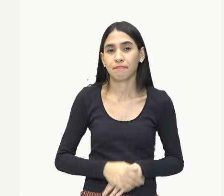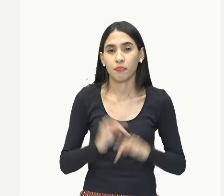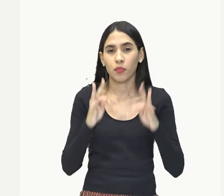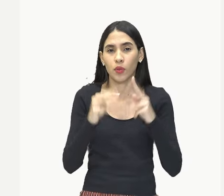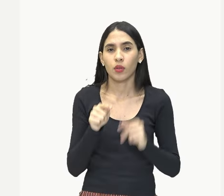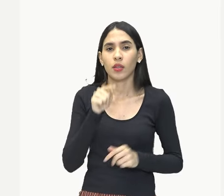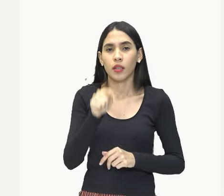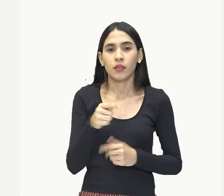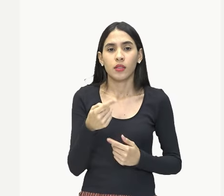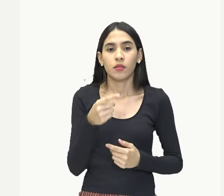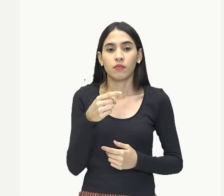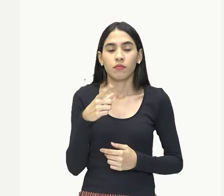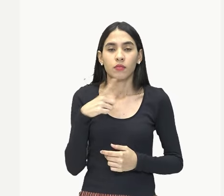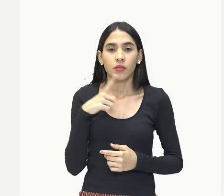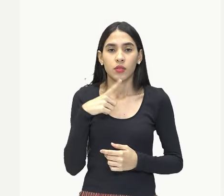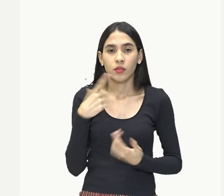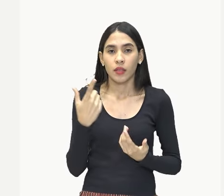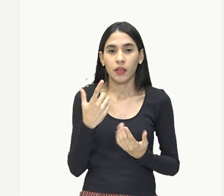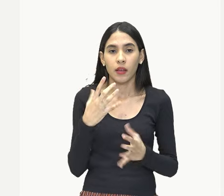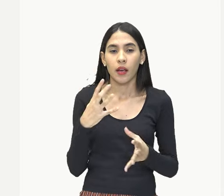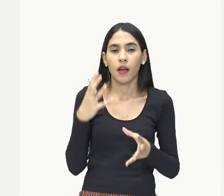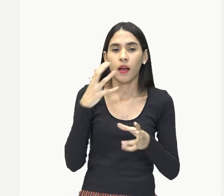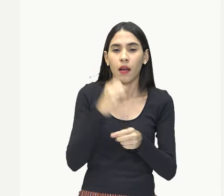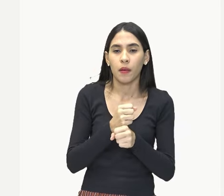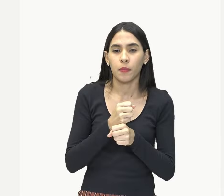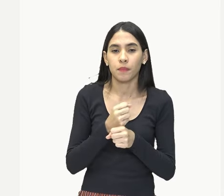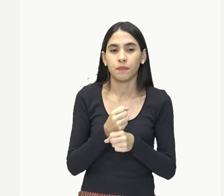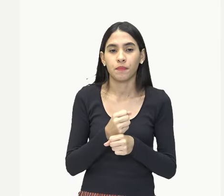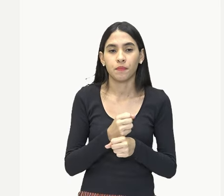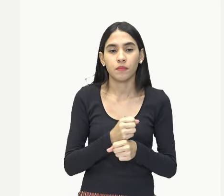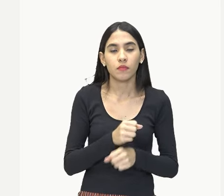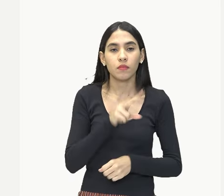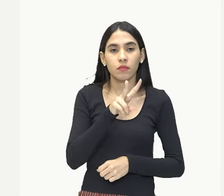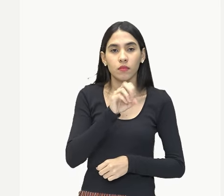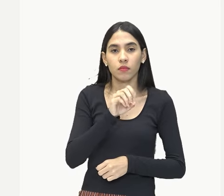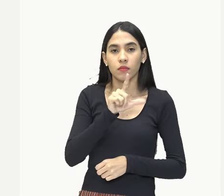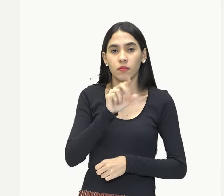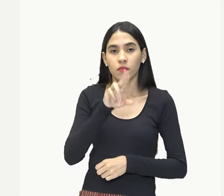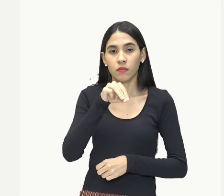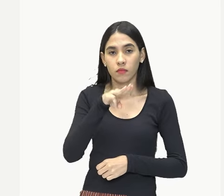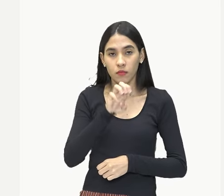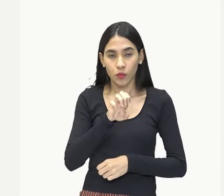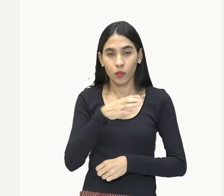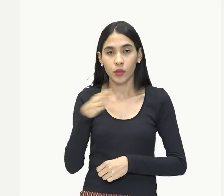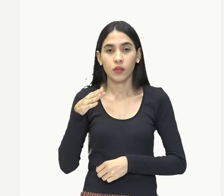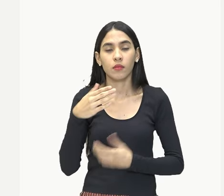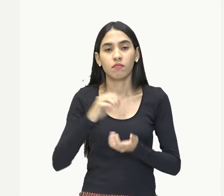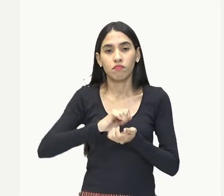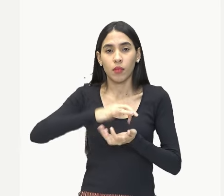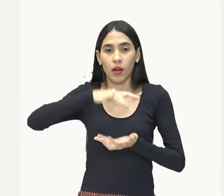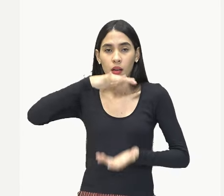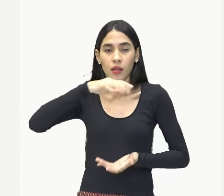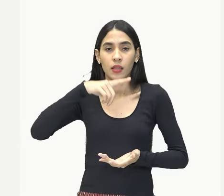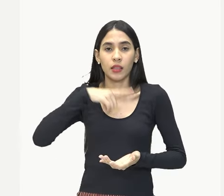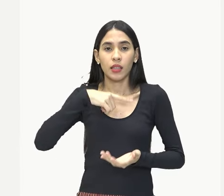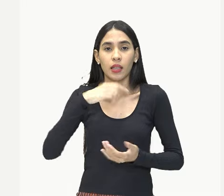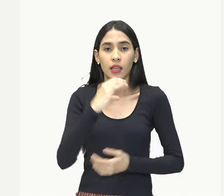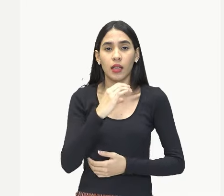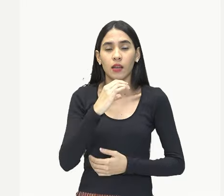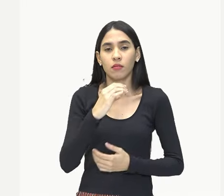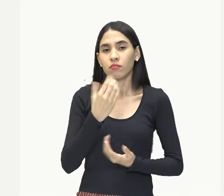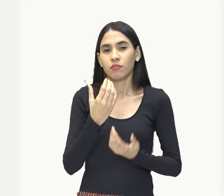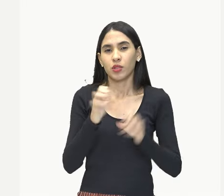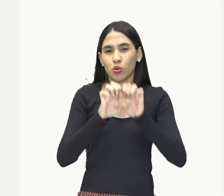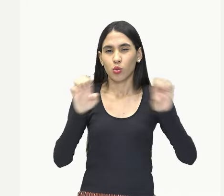vezes que eu tiver que calcular o volume de um cubo, o volume de algo que tem a forma cúbica,